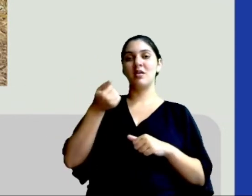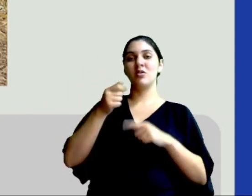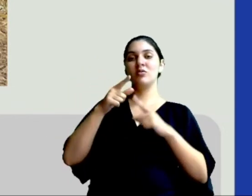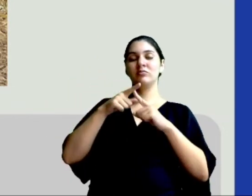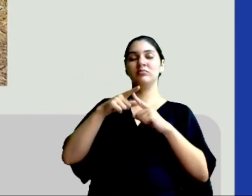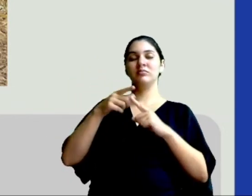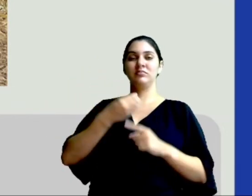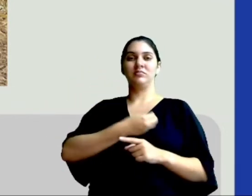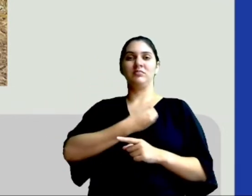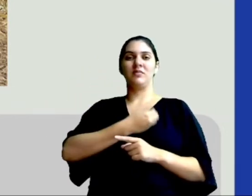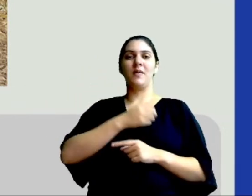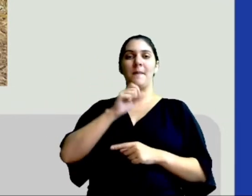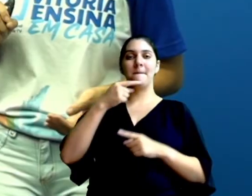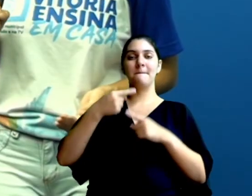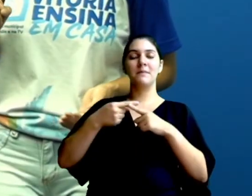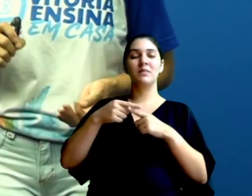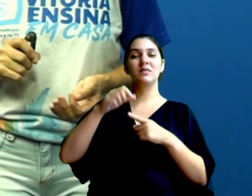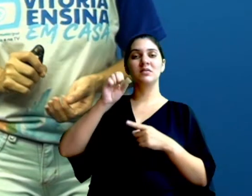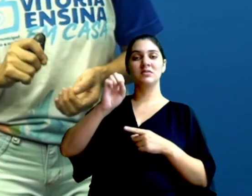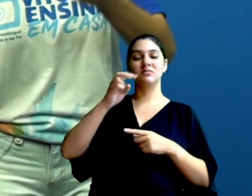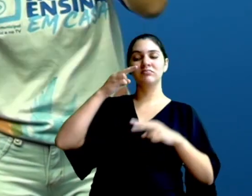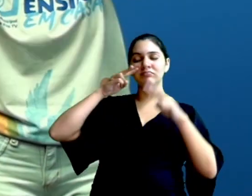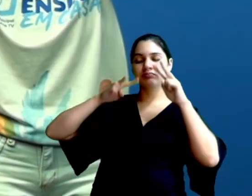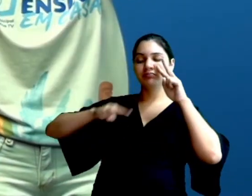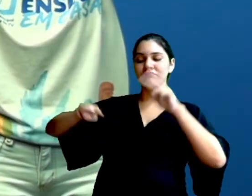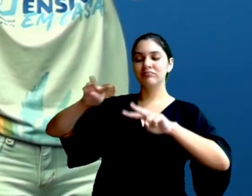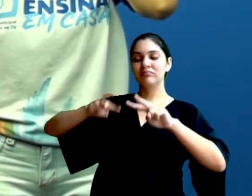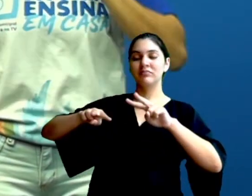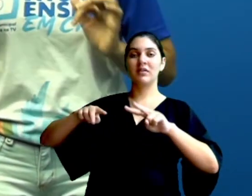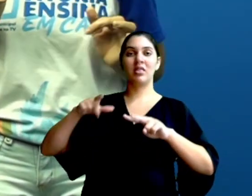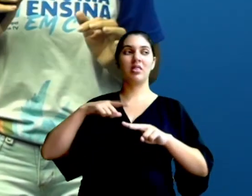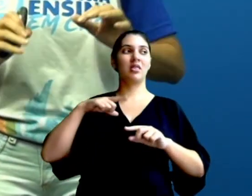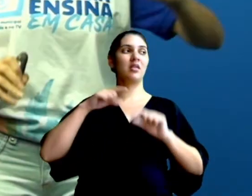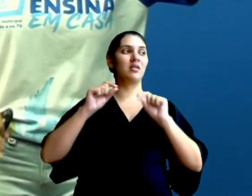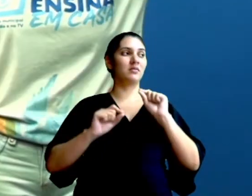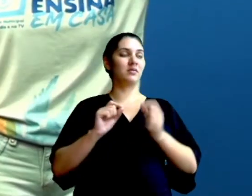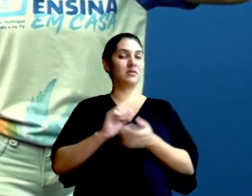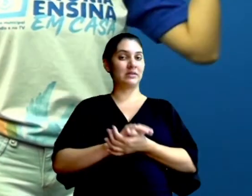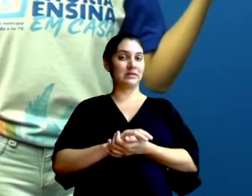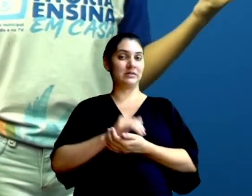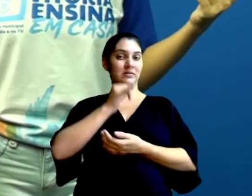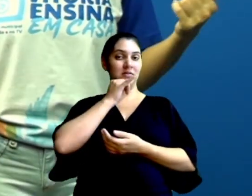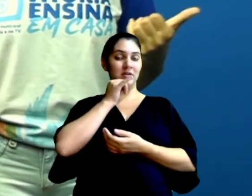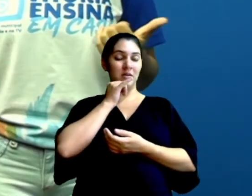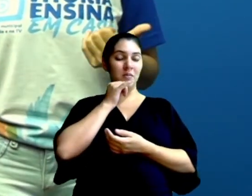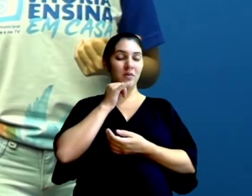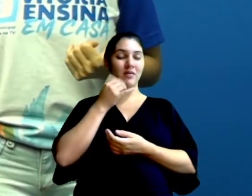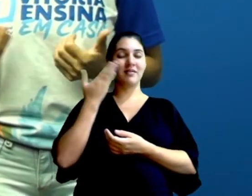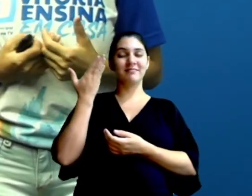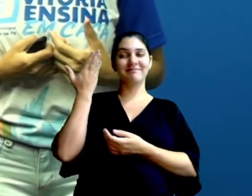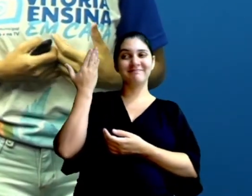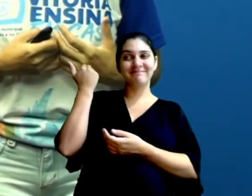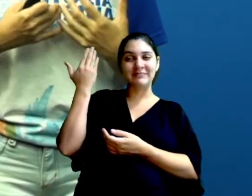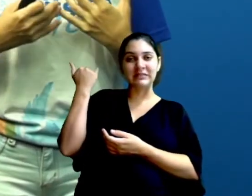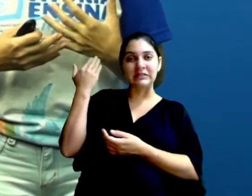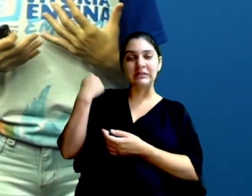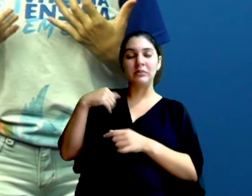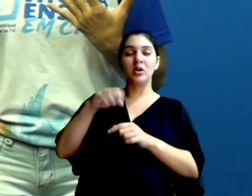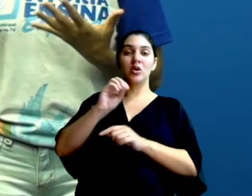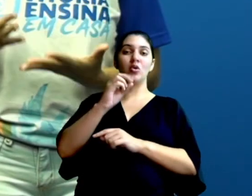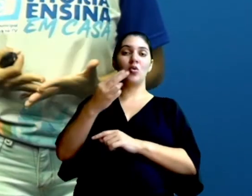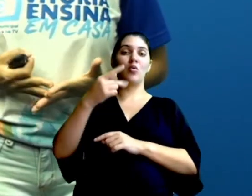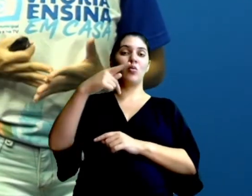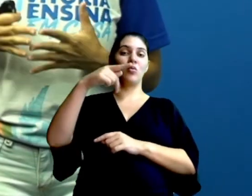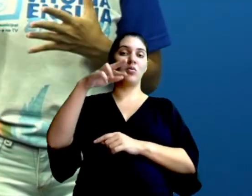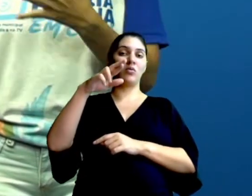de vida. Porque se a gente for observar, a questão, seja na antiguidade, na pré-história,